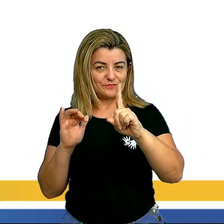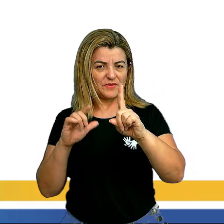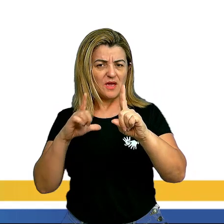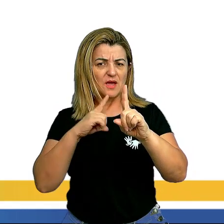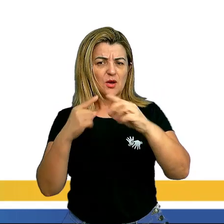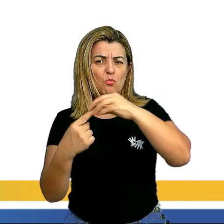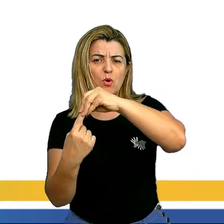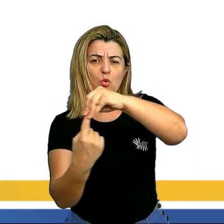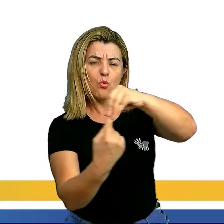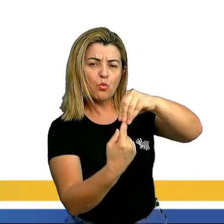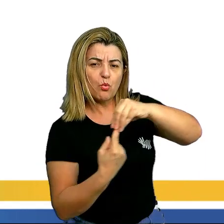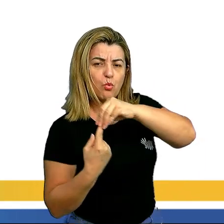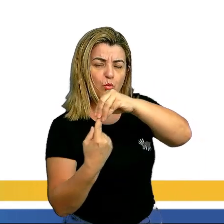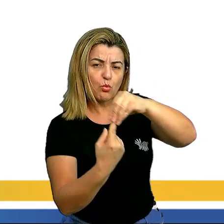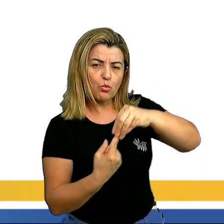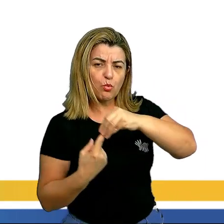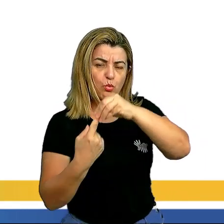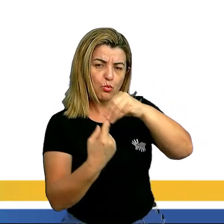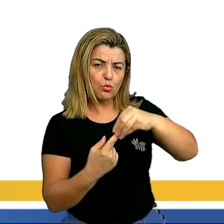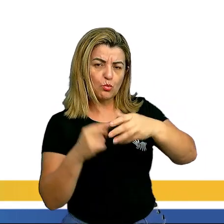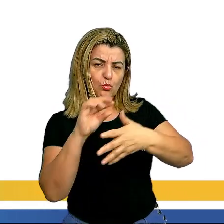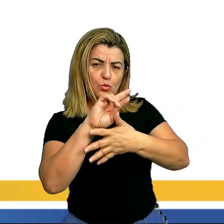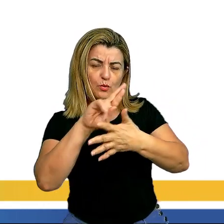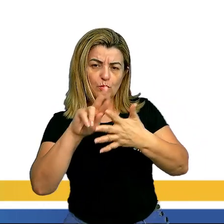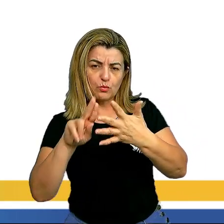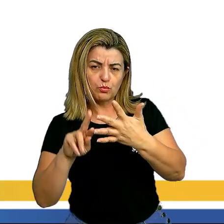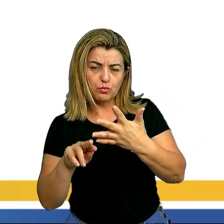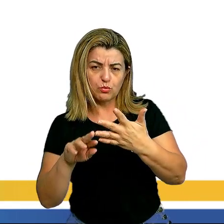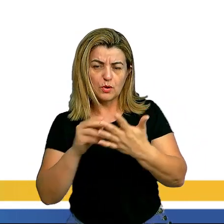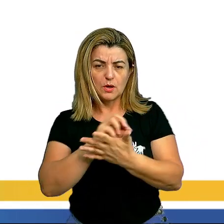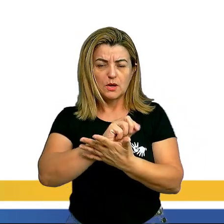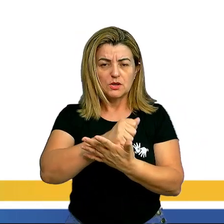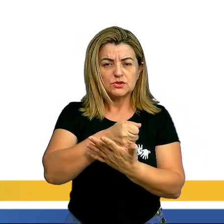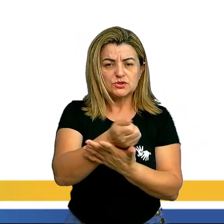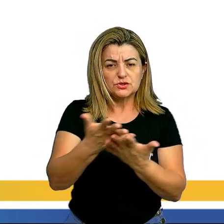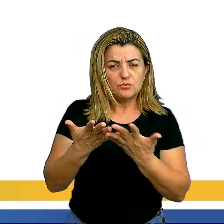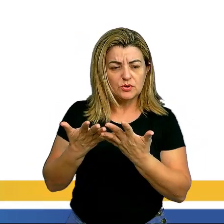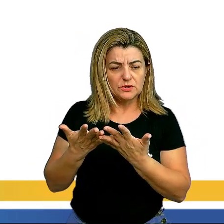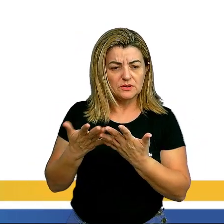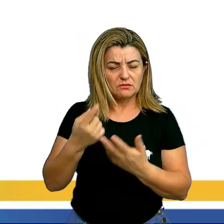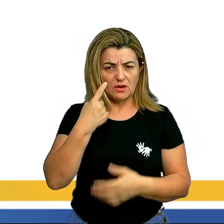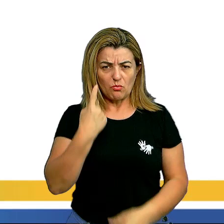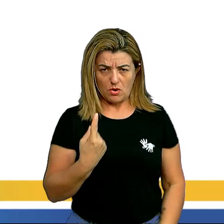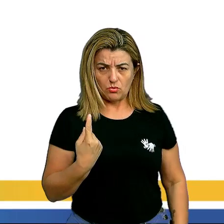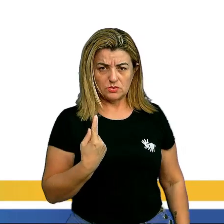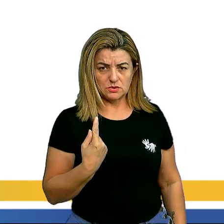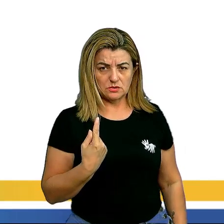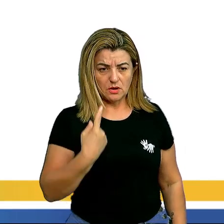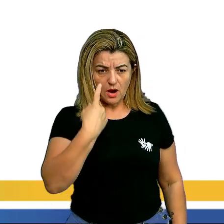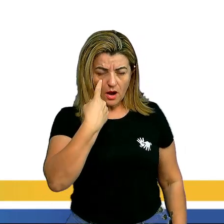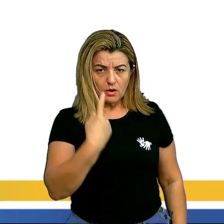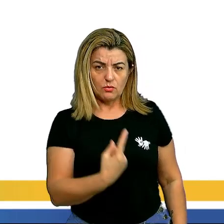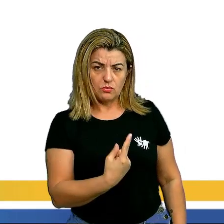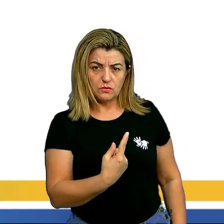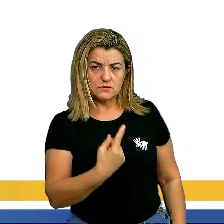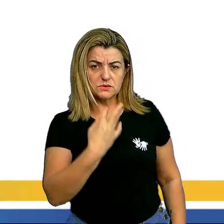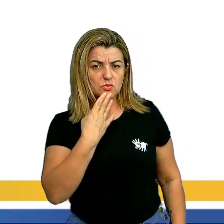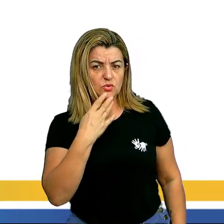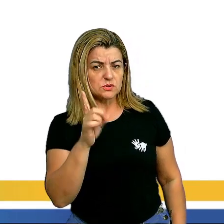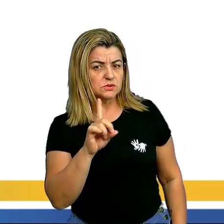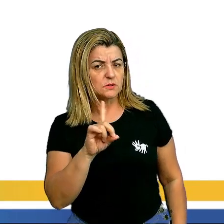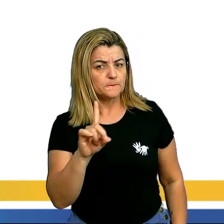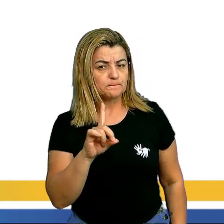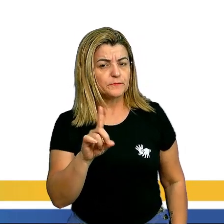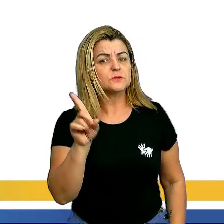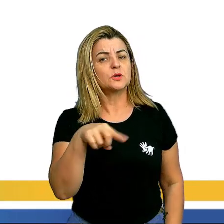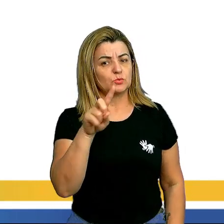única população distribuída em gradiente? Tem uma única população aqui? Olhando aqui pelas cores, a gente sabe que não.